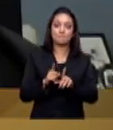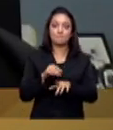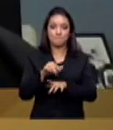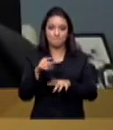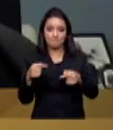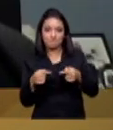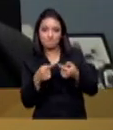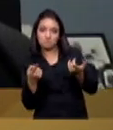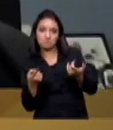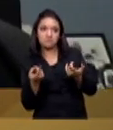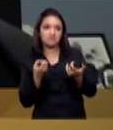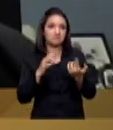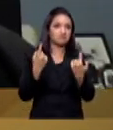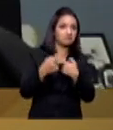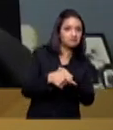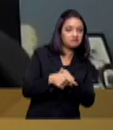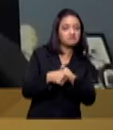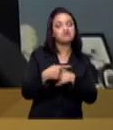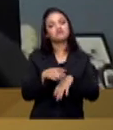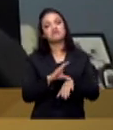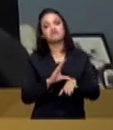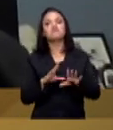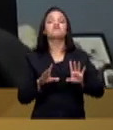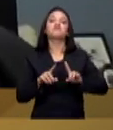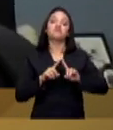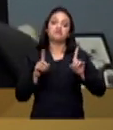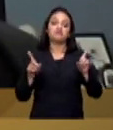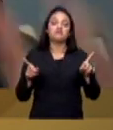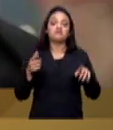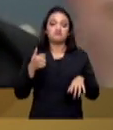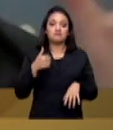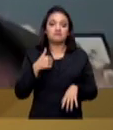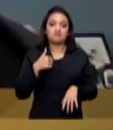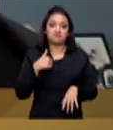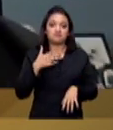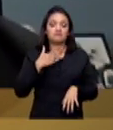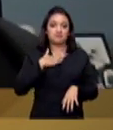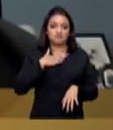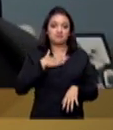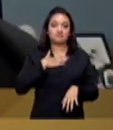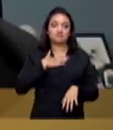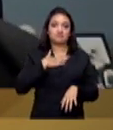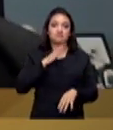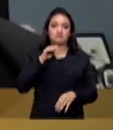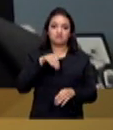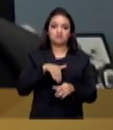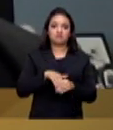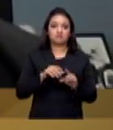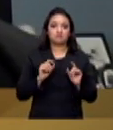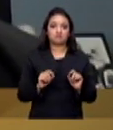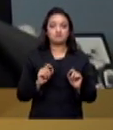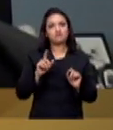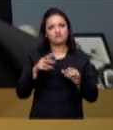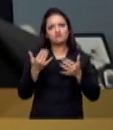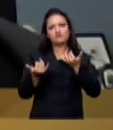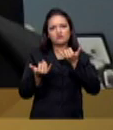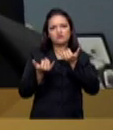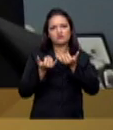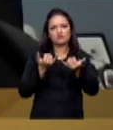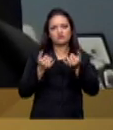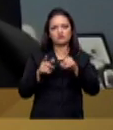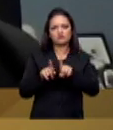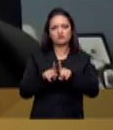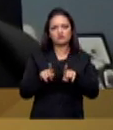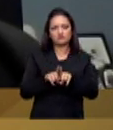ou inconstitucionalidade, eu estou, meu posicionamento é muito próximo daquele Dilma já